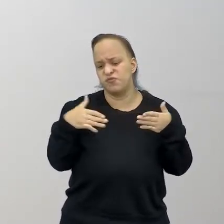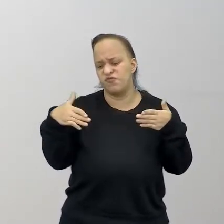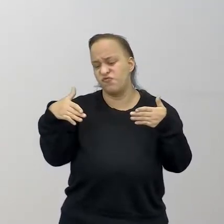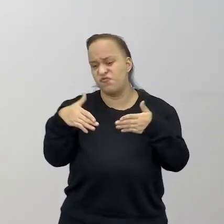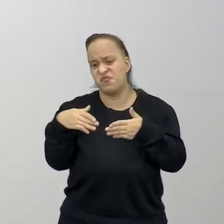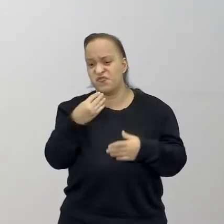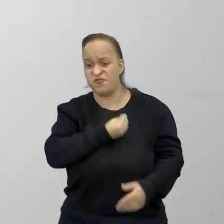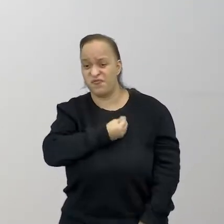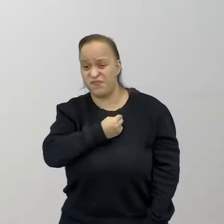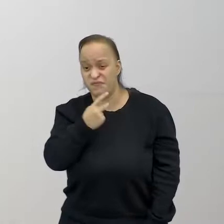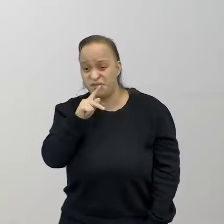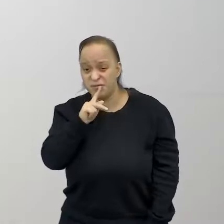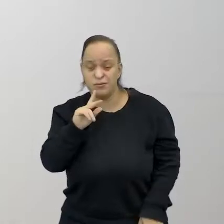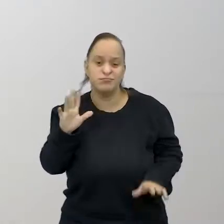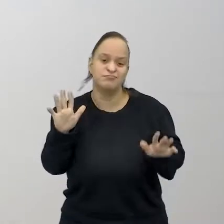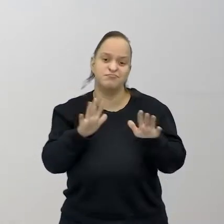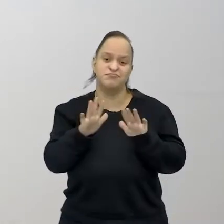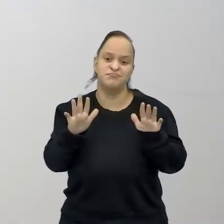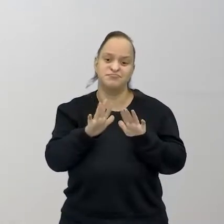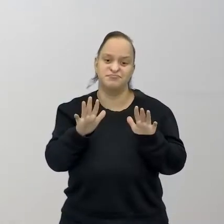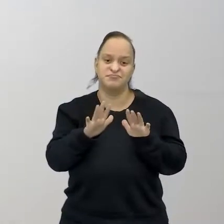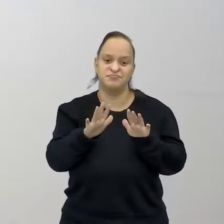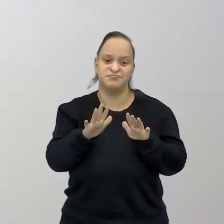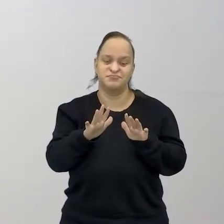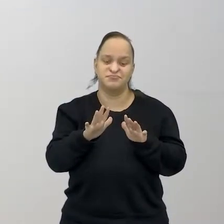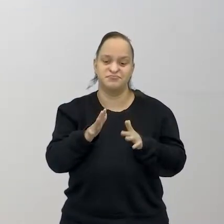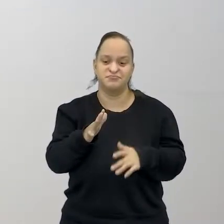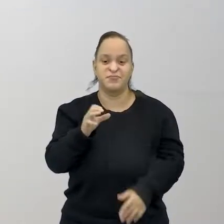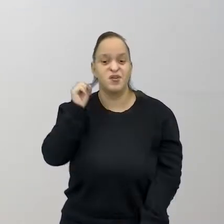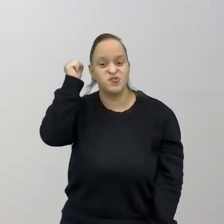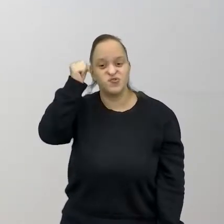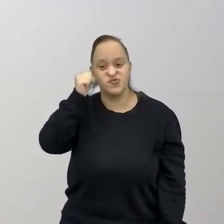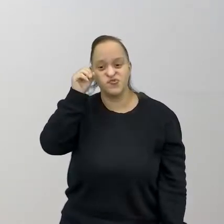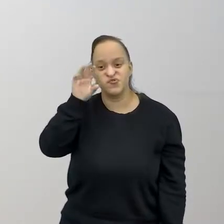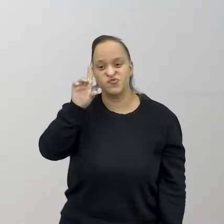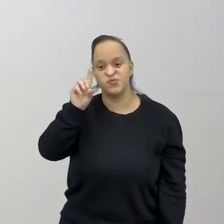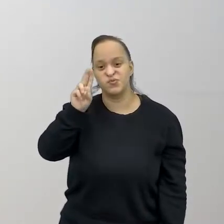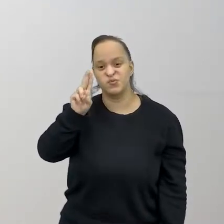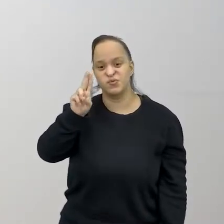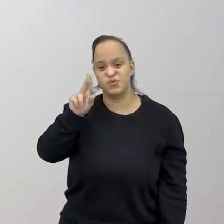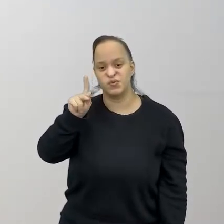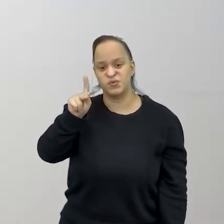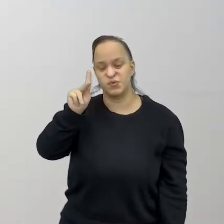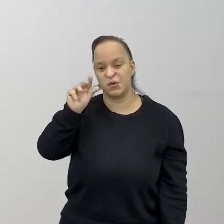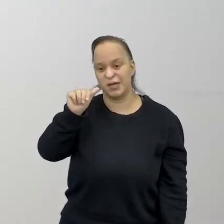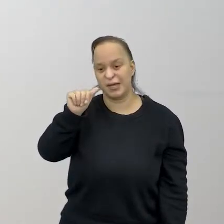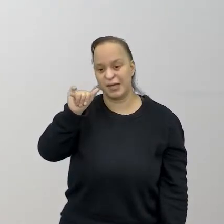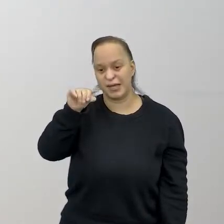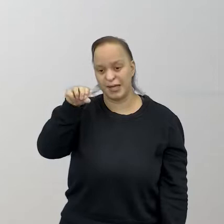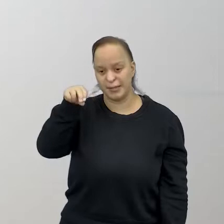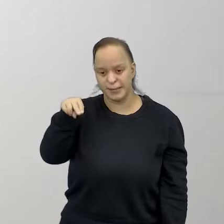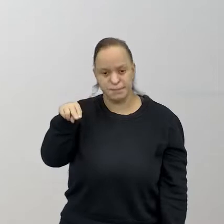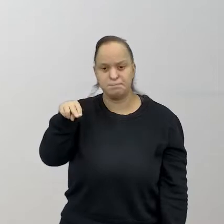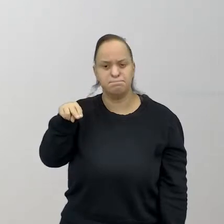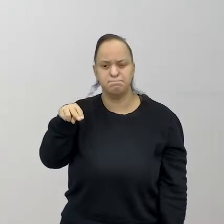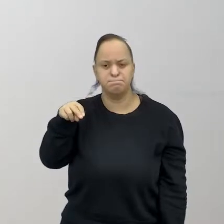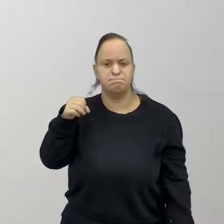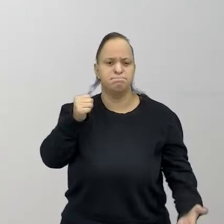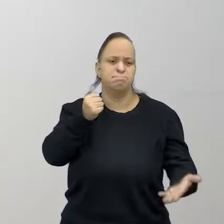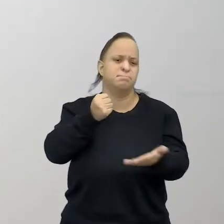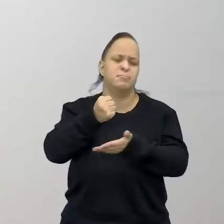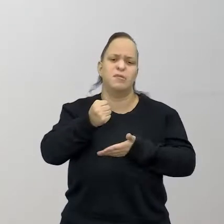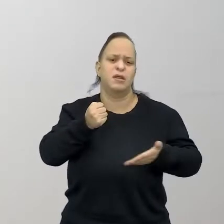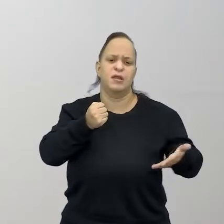dentro de um contexto social. O Durkheim, que é um dos sociólogos que vamos dizer, o tripé da sociologia, né? Eu não vou falar que ele é